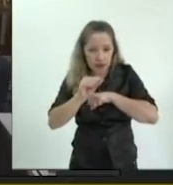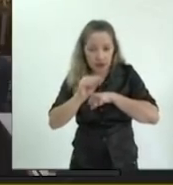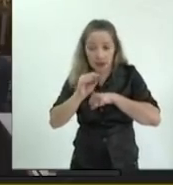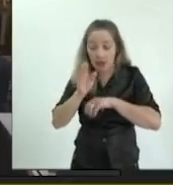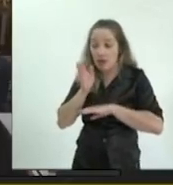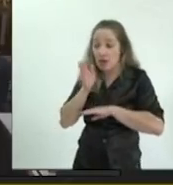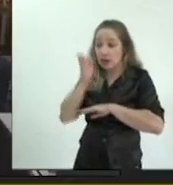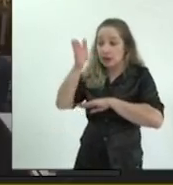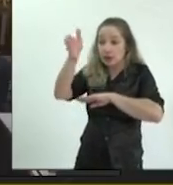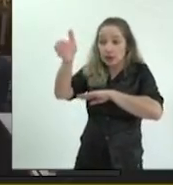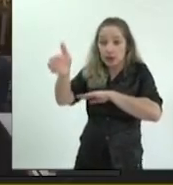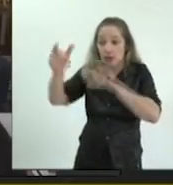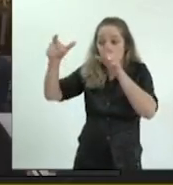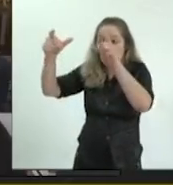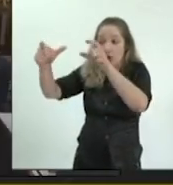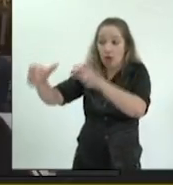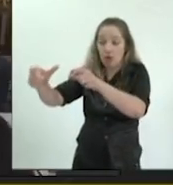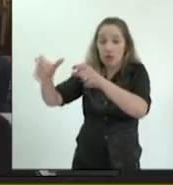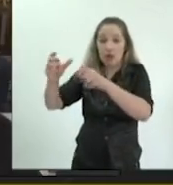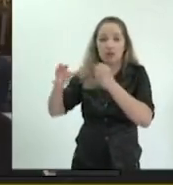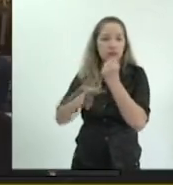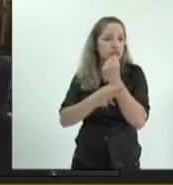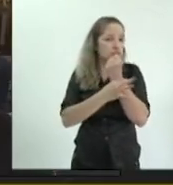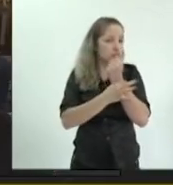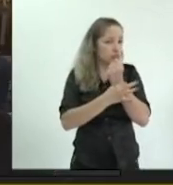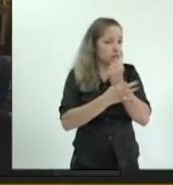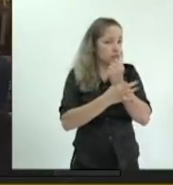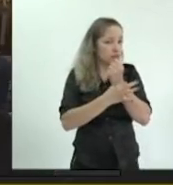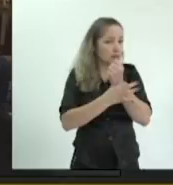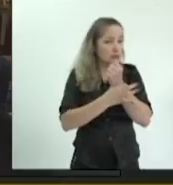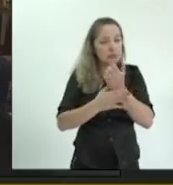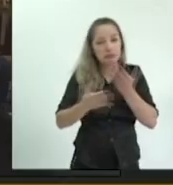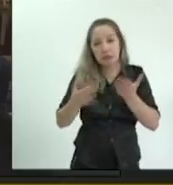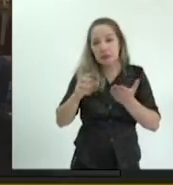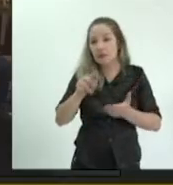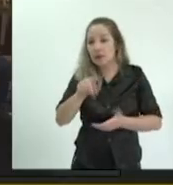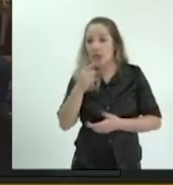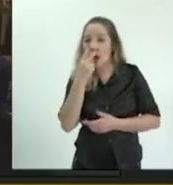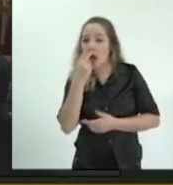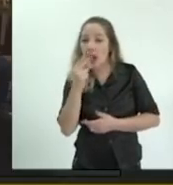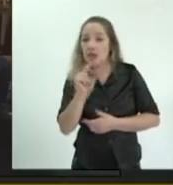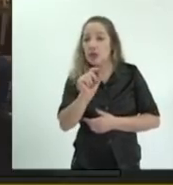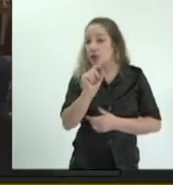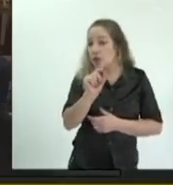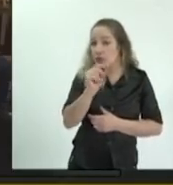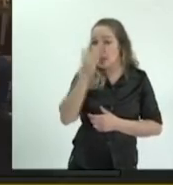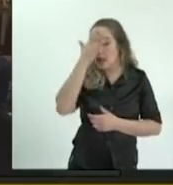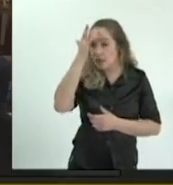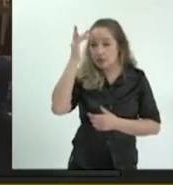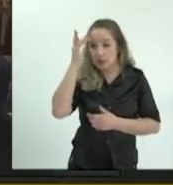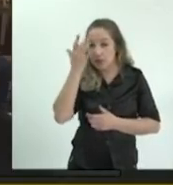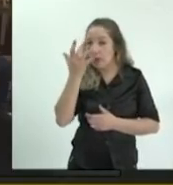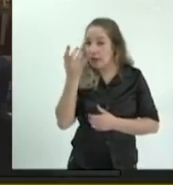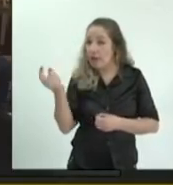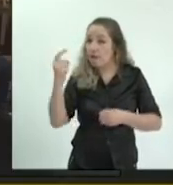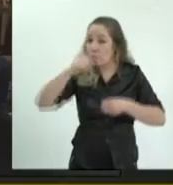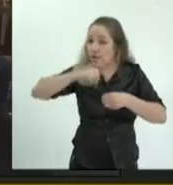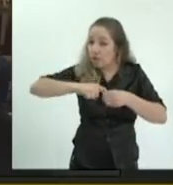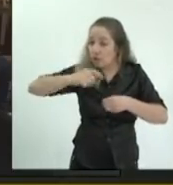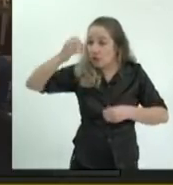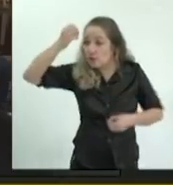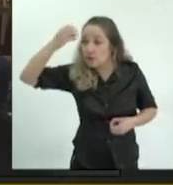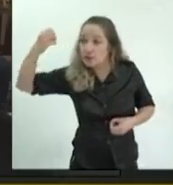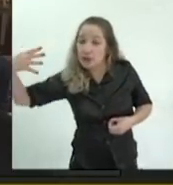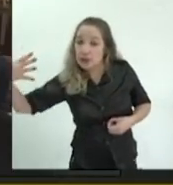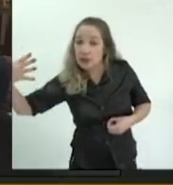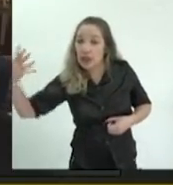já estão, querendo voltar a viajar? Você falou do medo e tal, mas, assim, as pessoas ainda têm férias por lei, né? Como